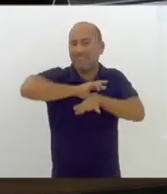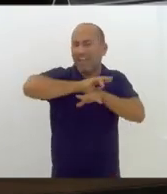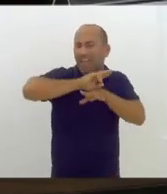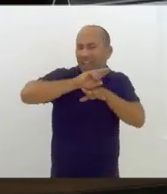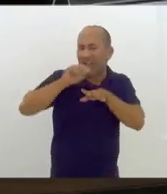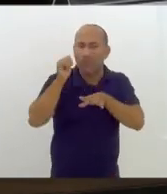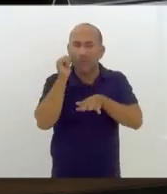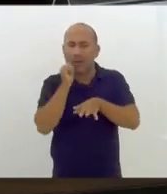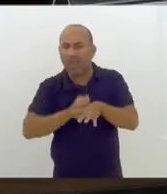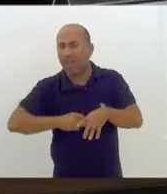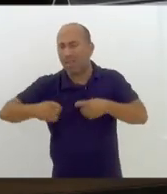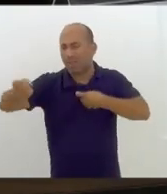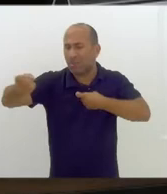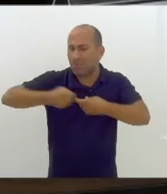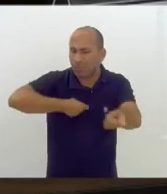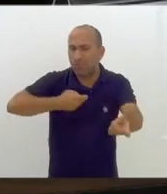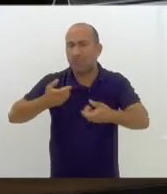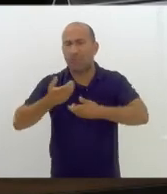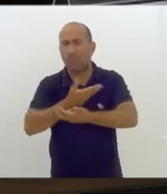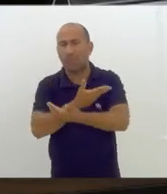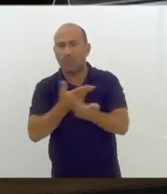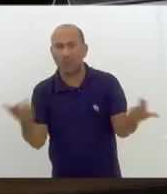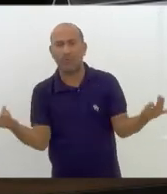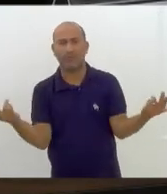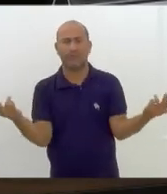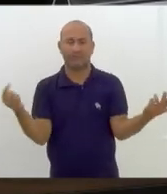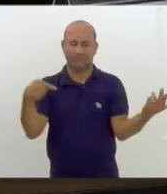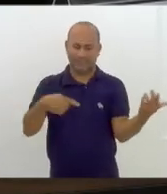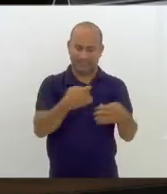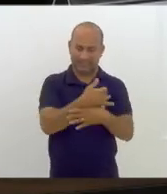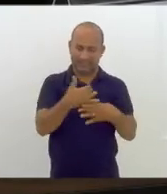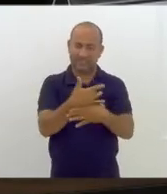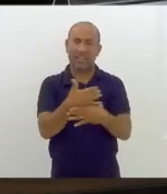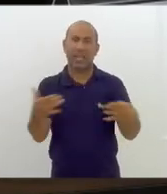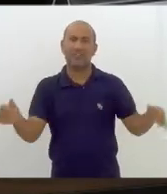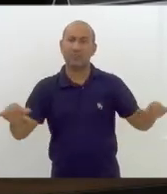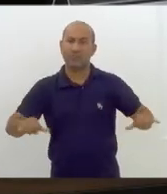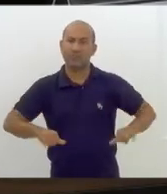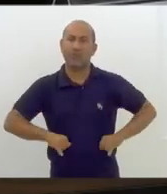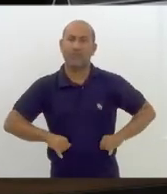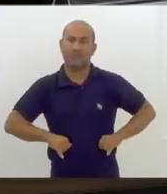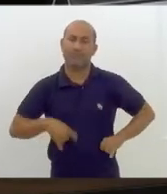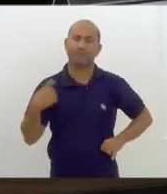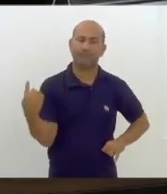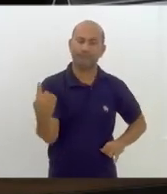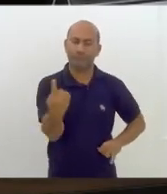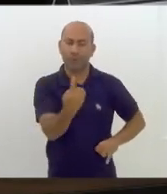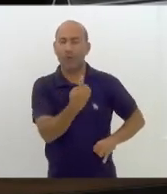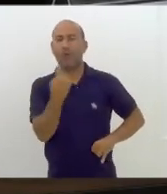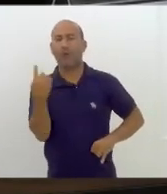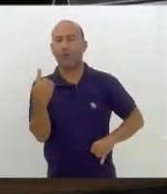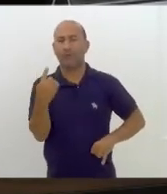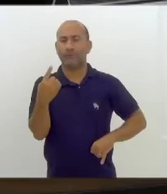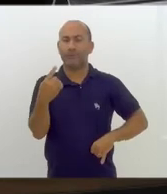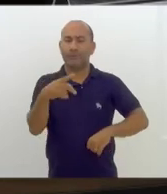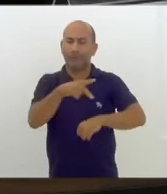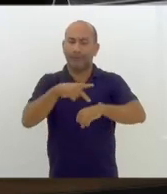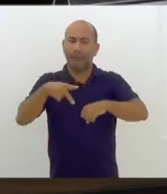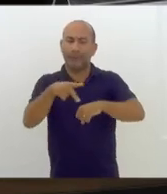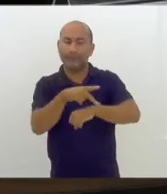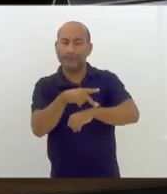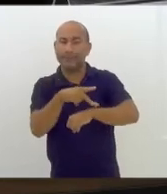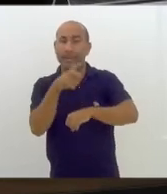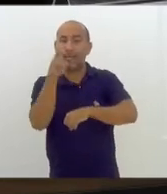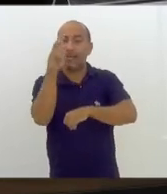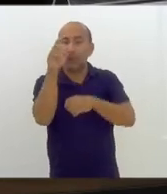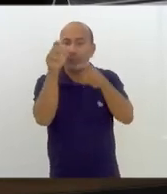violentadas, estupradas nesta cidade diariamente e vivemos no país que é o quinto do mundo em